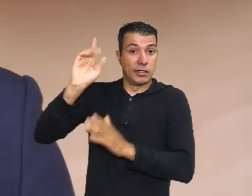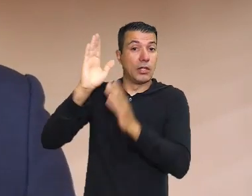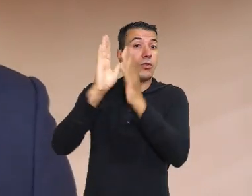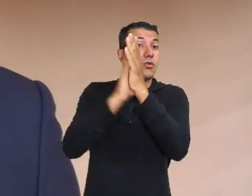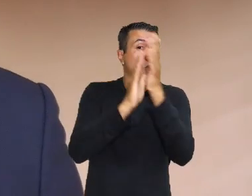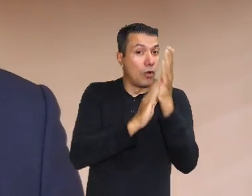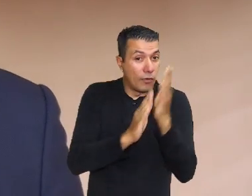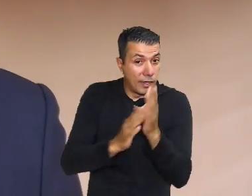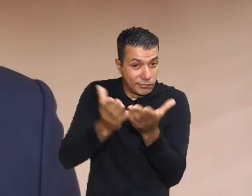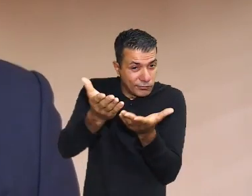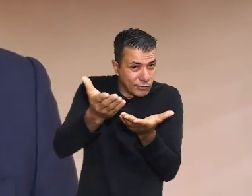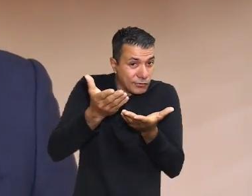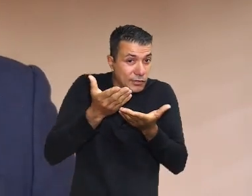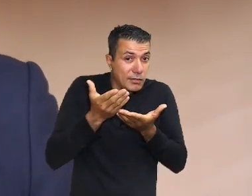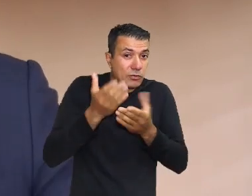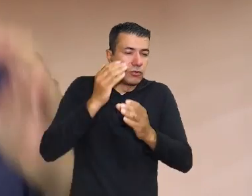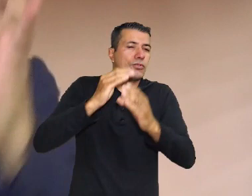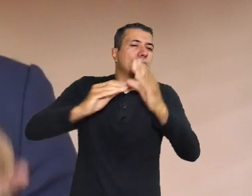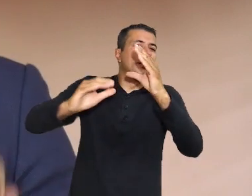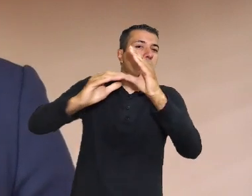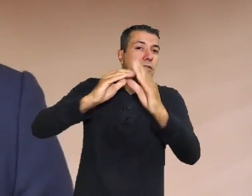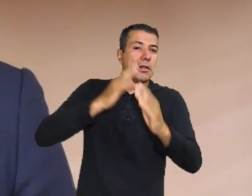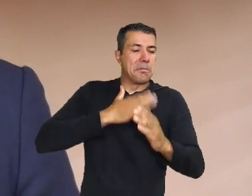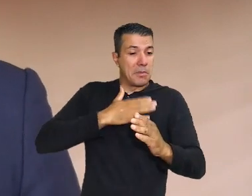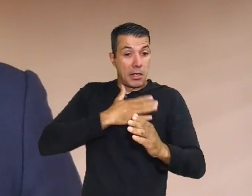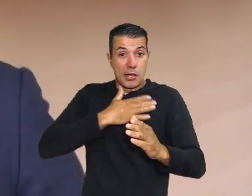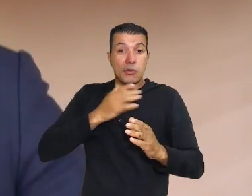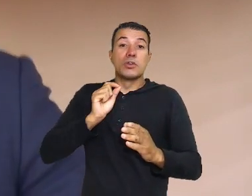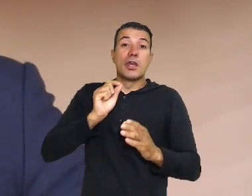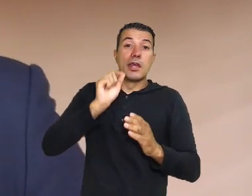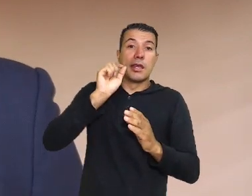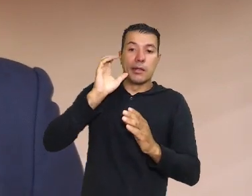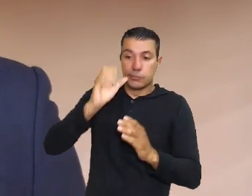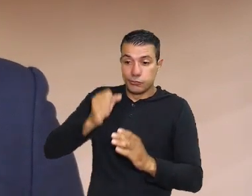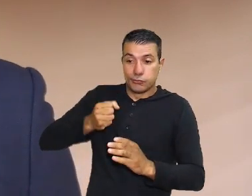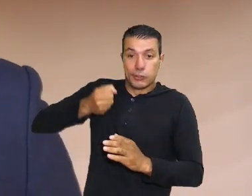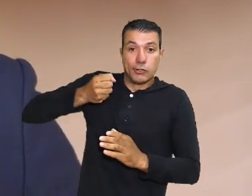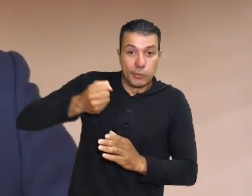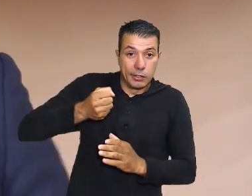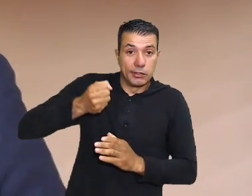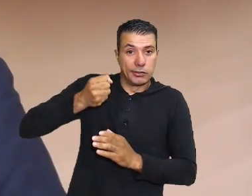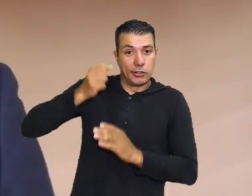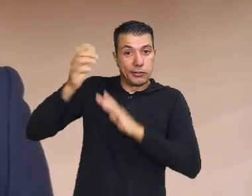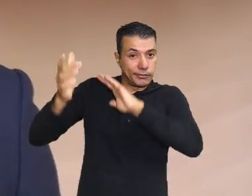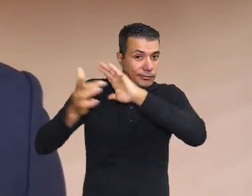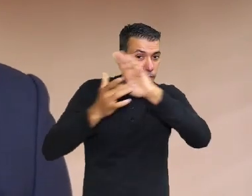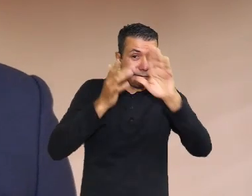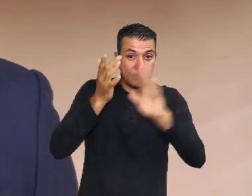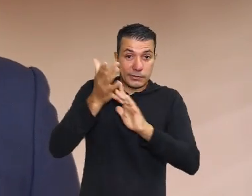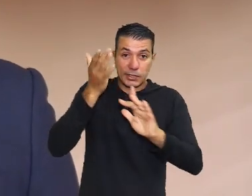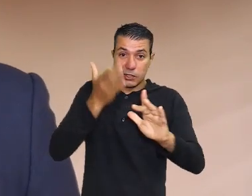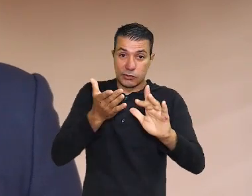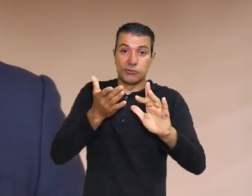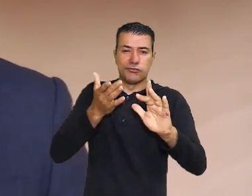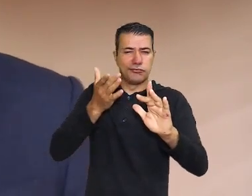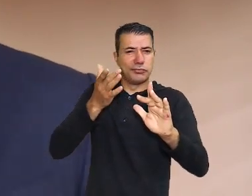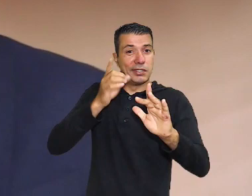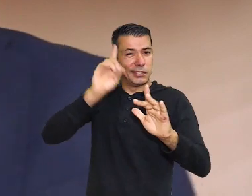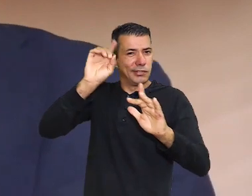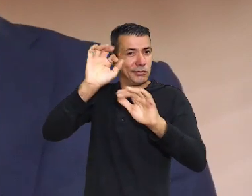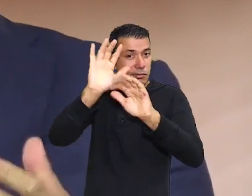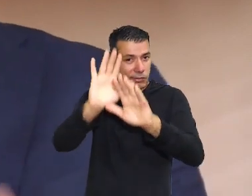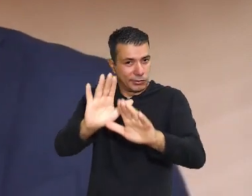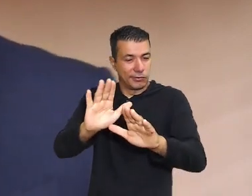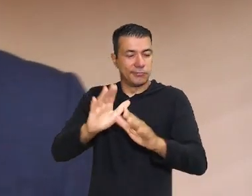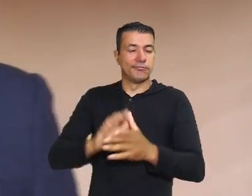louvar, vamos agora cantar então, Meu Pastor, um hino tão gostoso que temos cantado em algumas noites. Que Deus nos